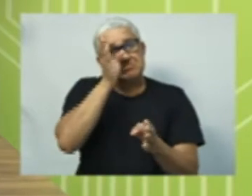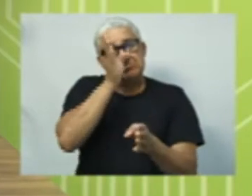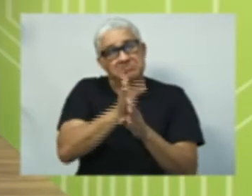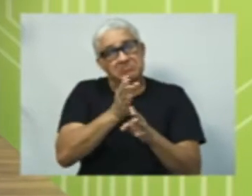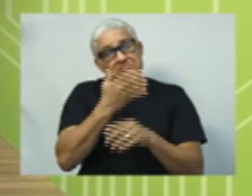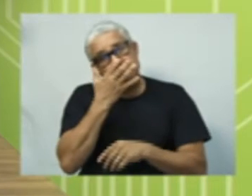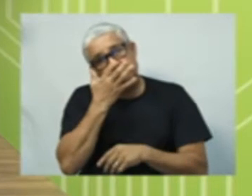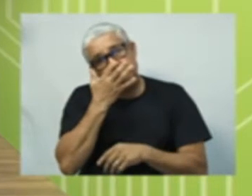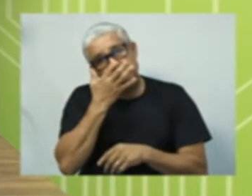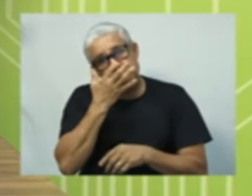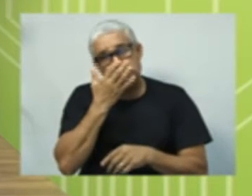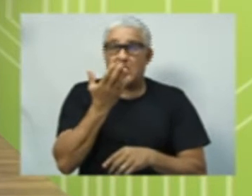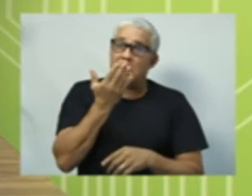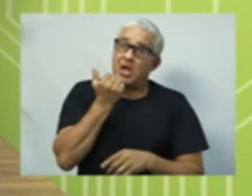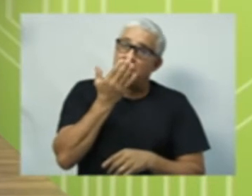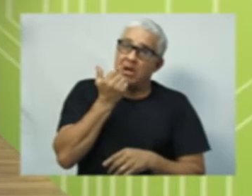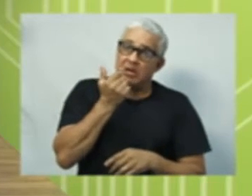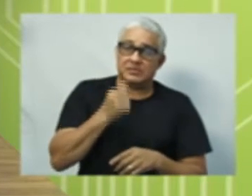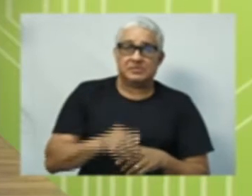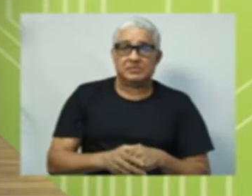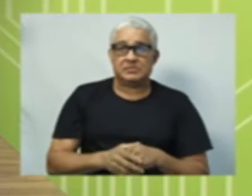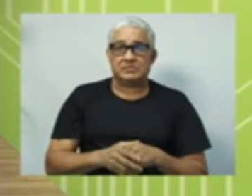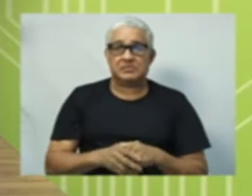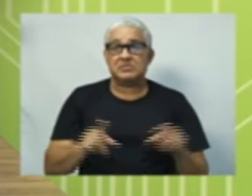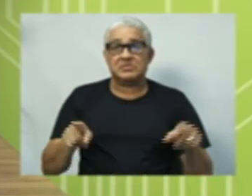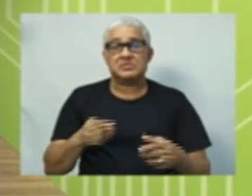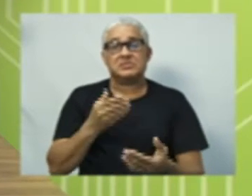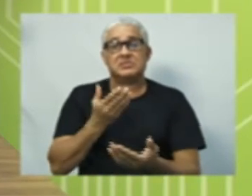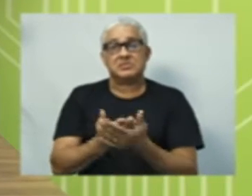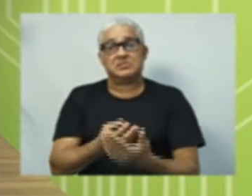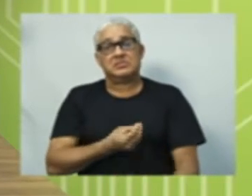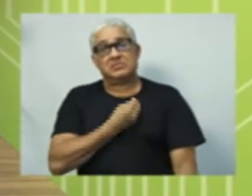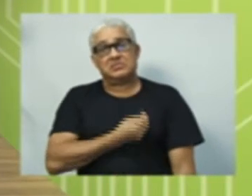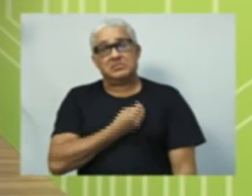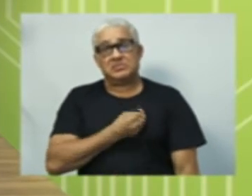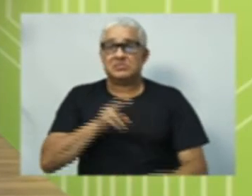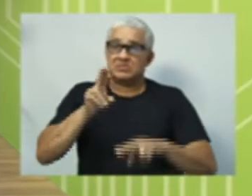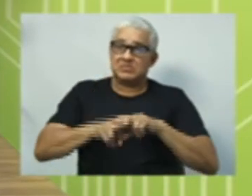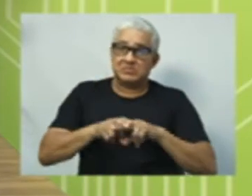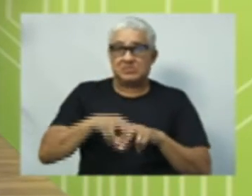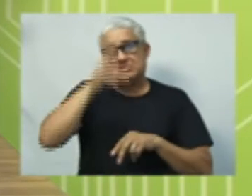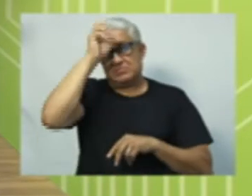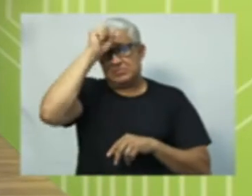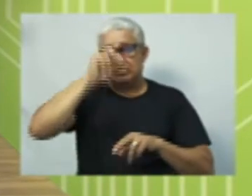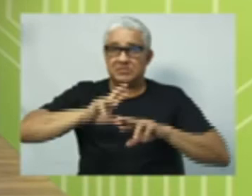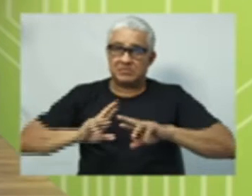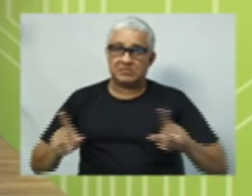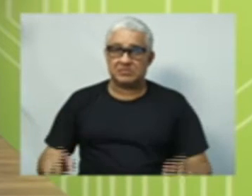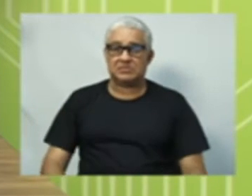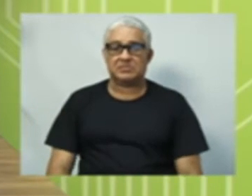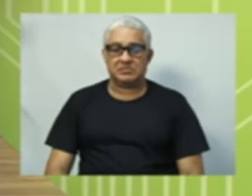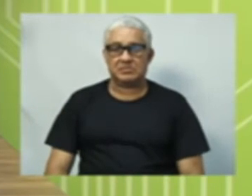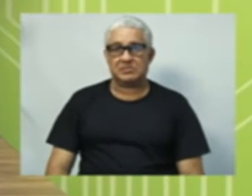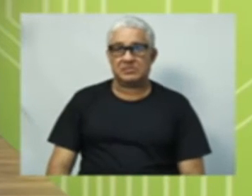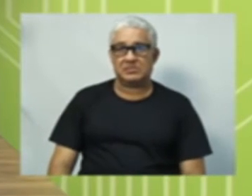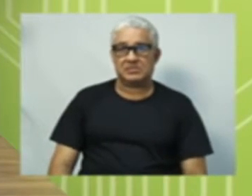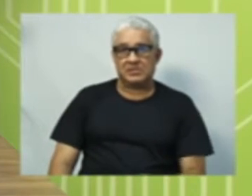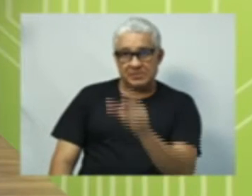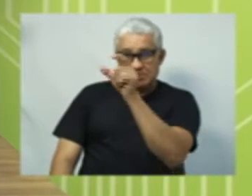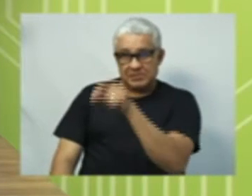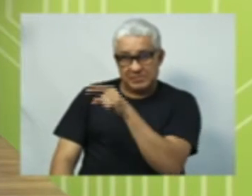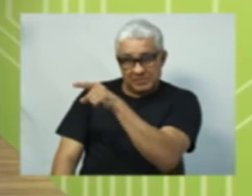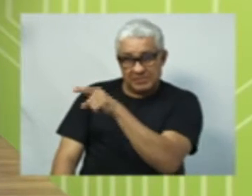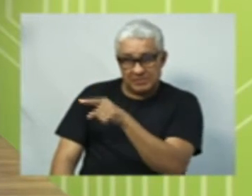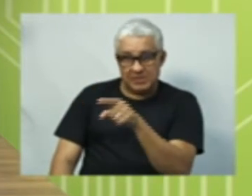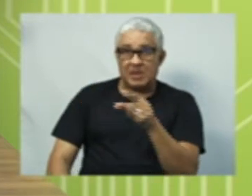novela, comendo, né, fazendo outra coisa. Mas não, tá aí sentado, disposto a aprender alguma coisa diferente. Então aquela pessoazinha é